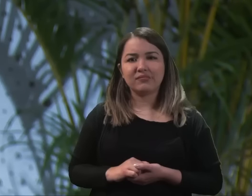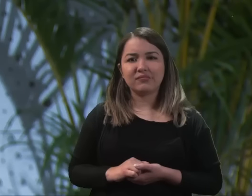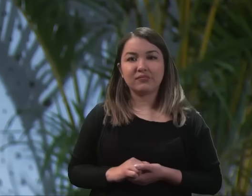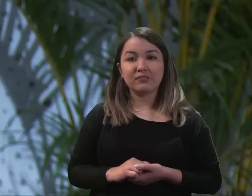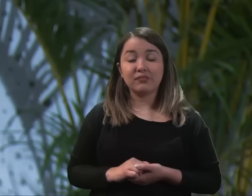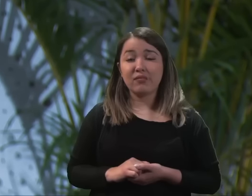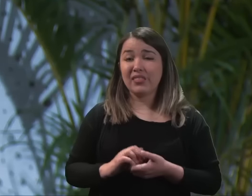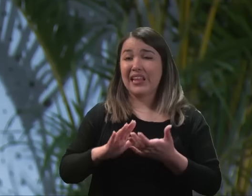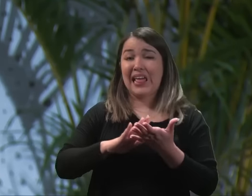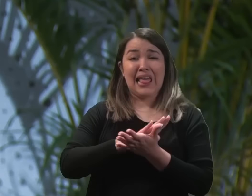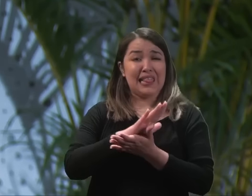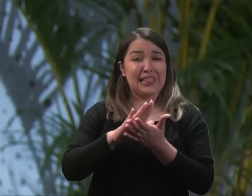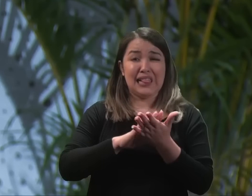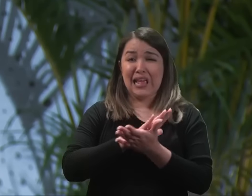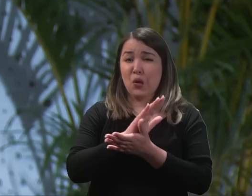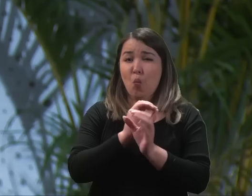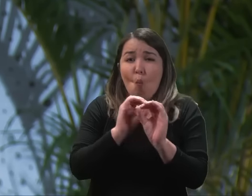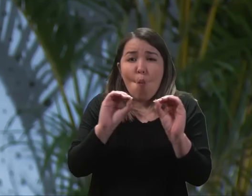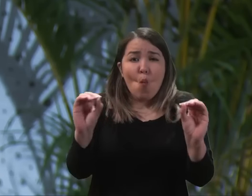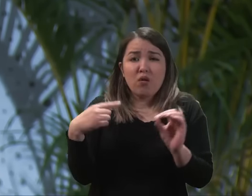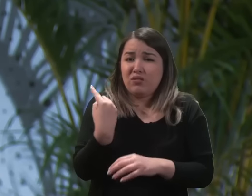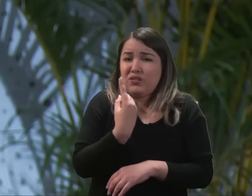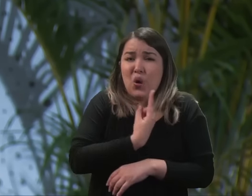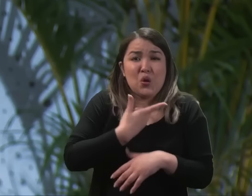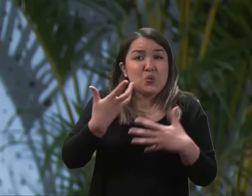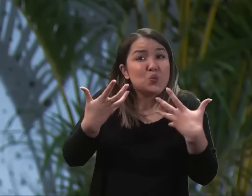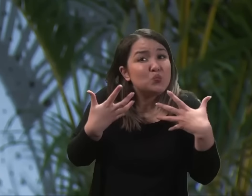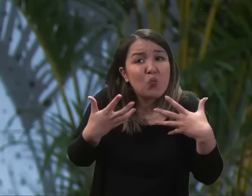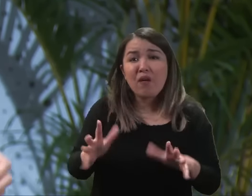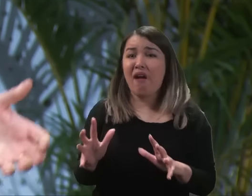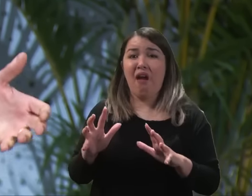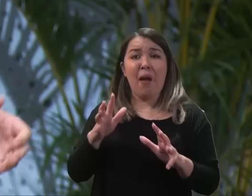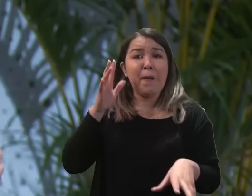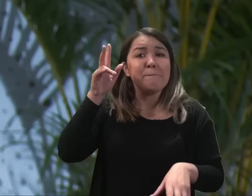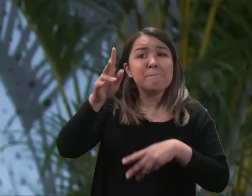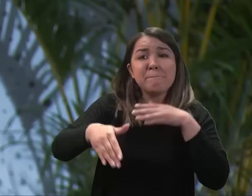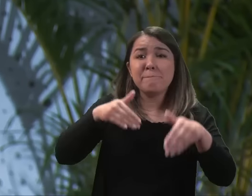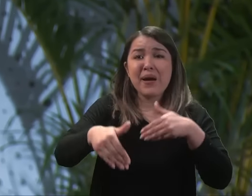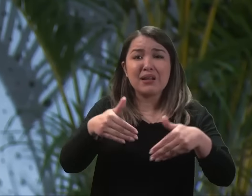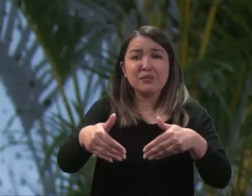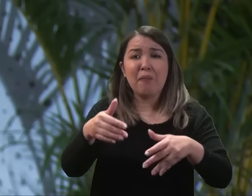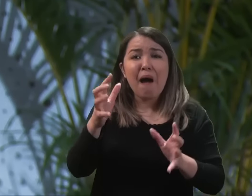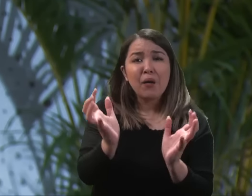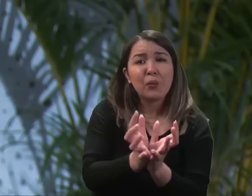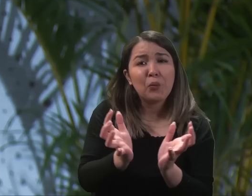nenhum de nós quer estar entre este grupo chamado de misto de gente